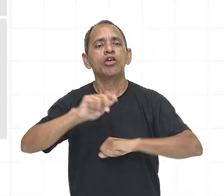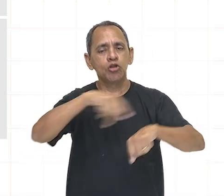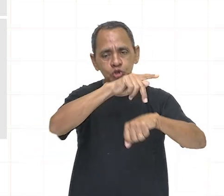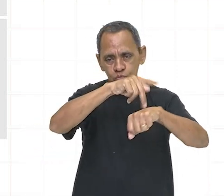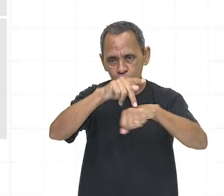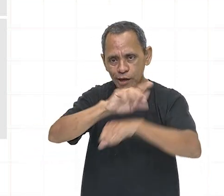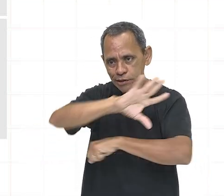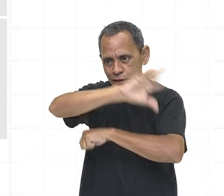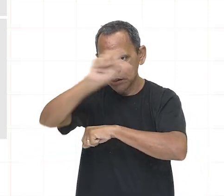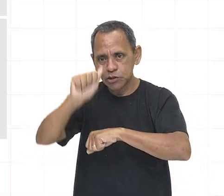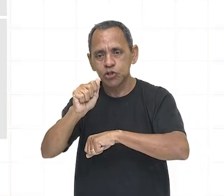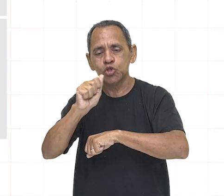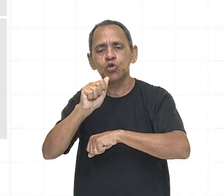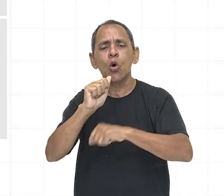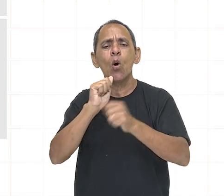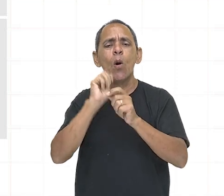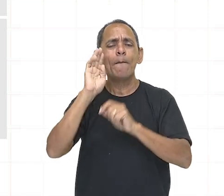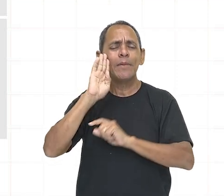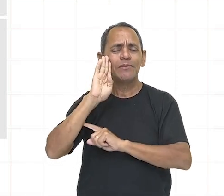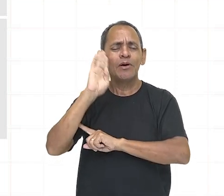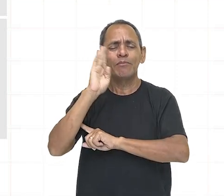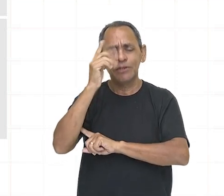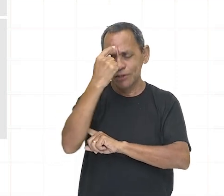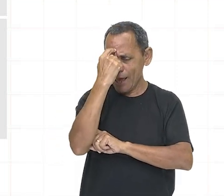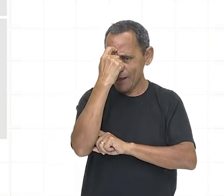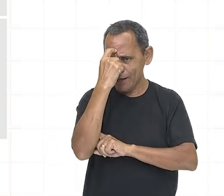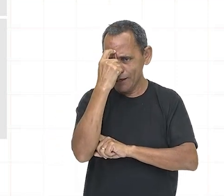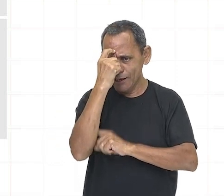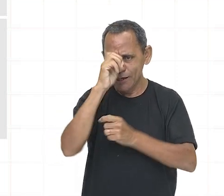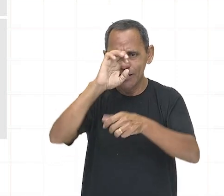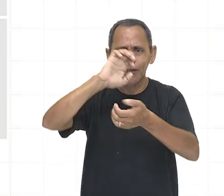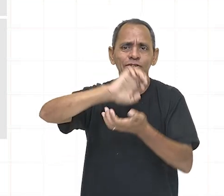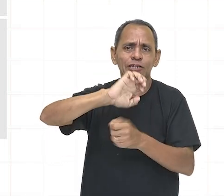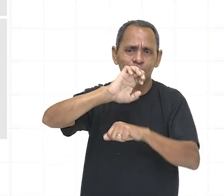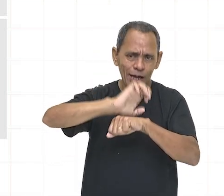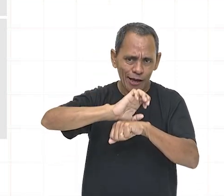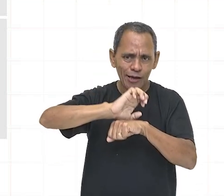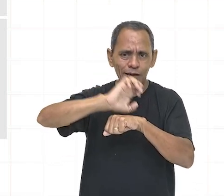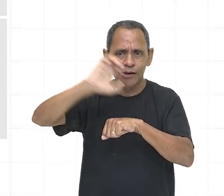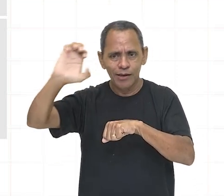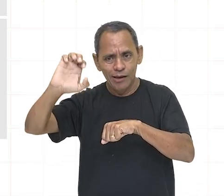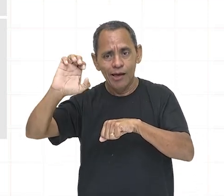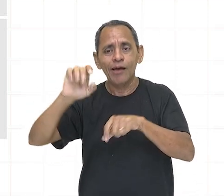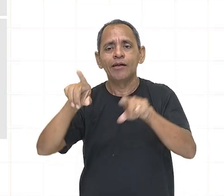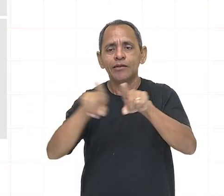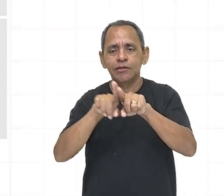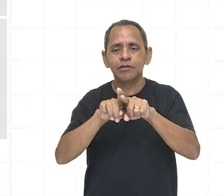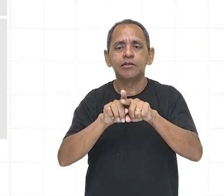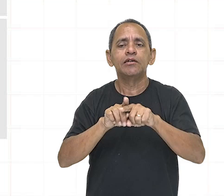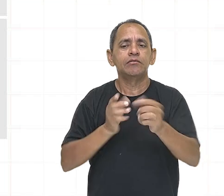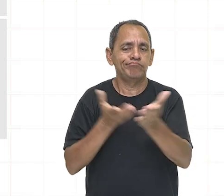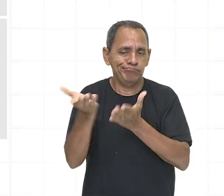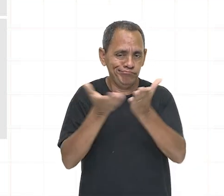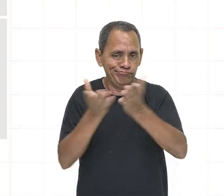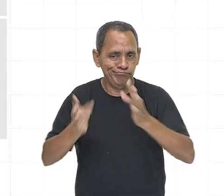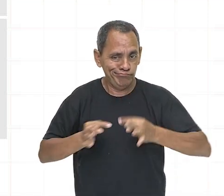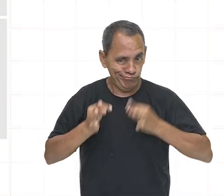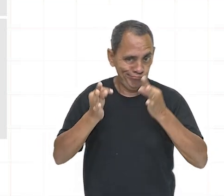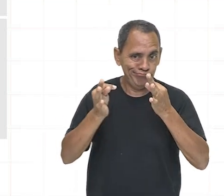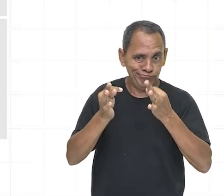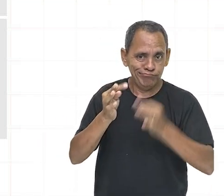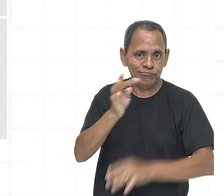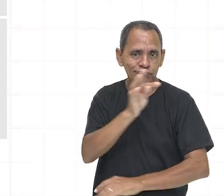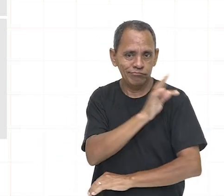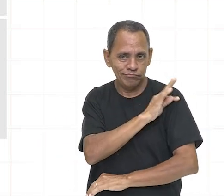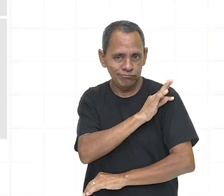principalmente aí a Índia, são grandes exportadores de serviços de tecnologia, tá? Do